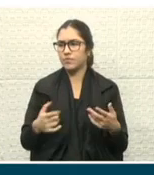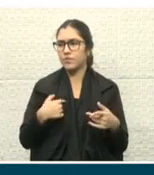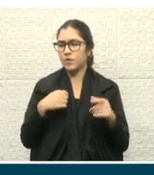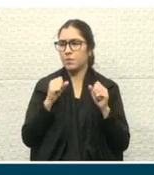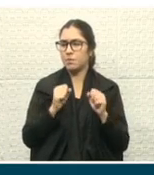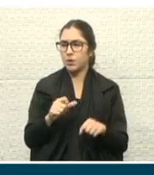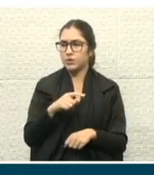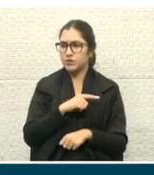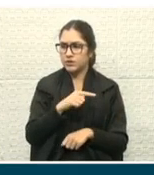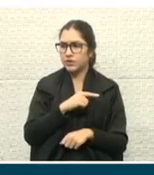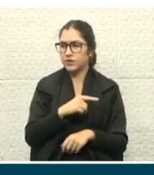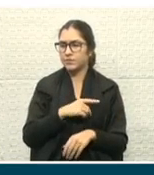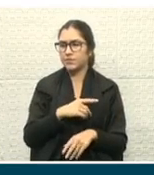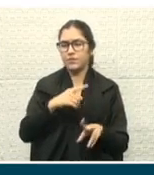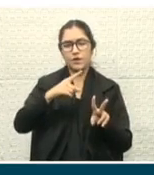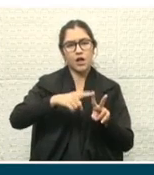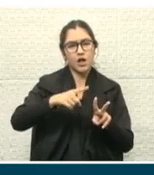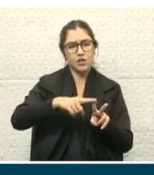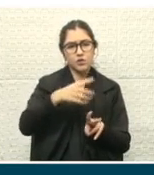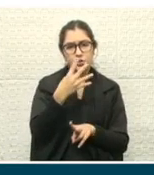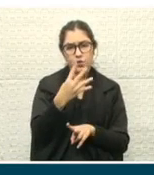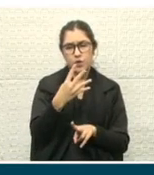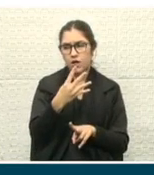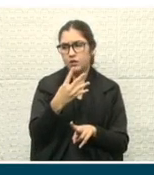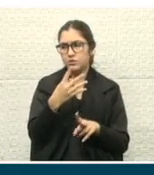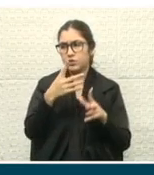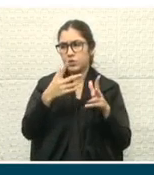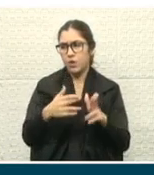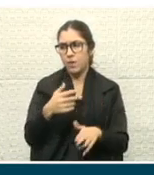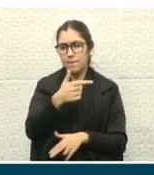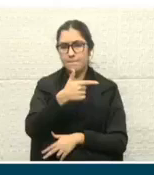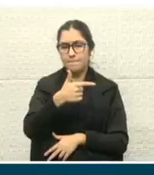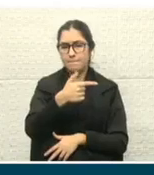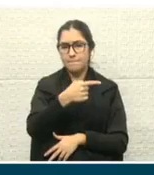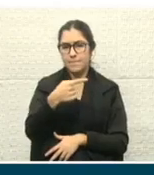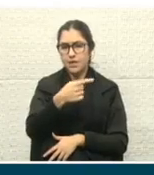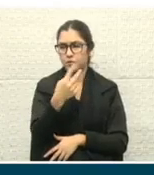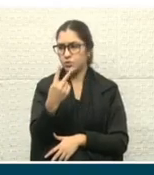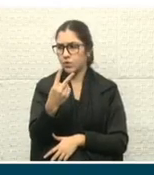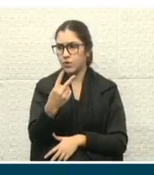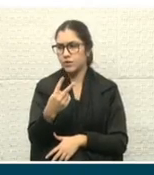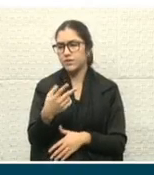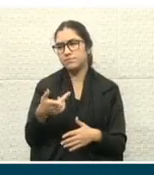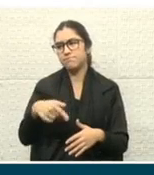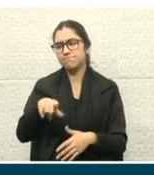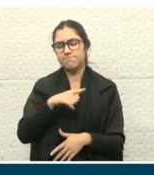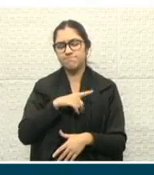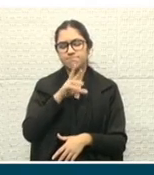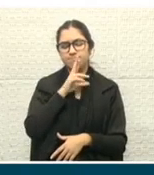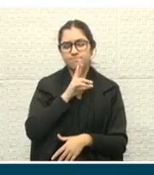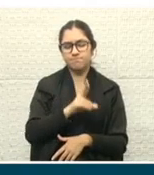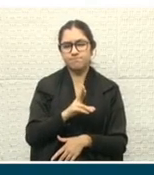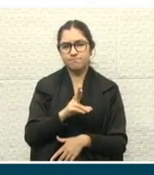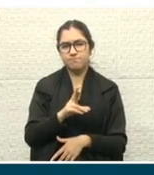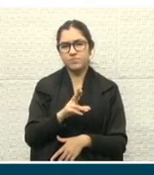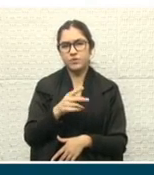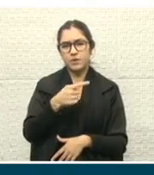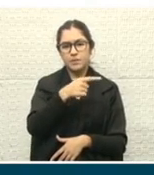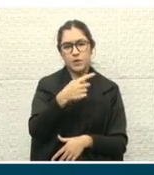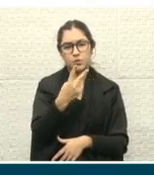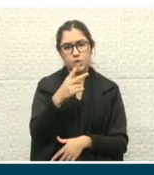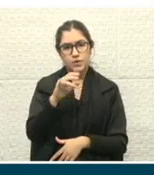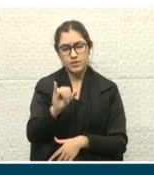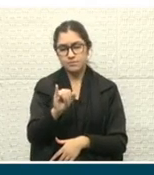posso ter raiz de 4 sendo igual a menos 2, e assim ter a solução menos